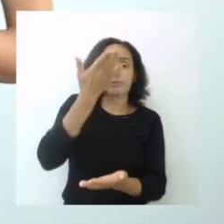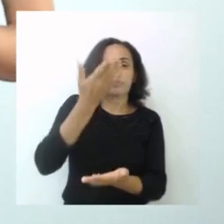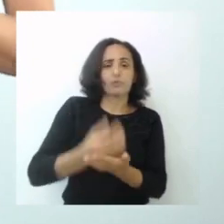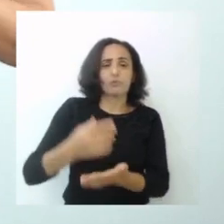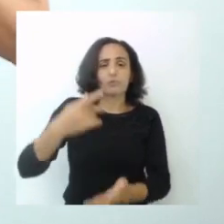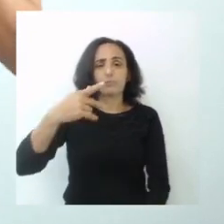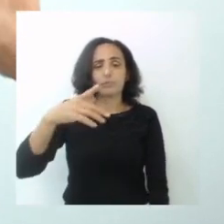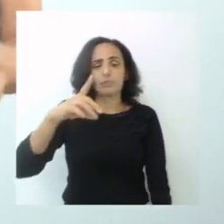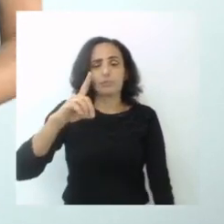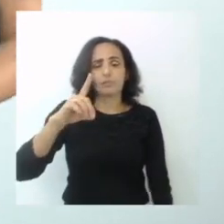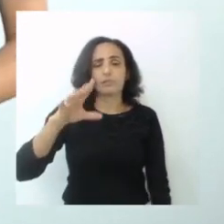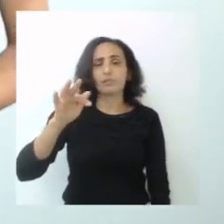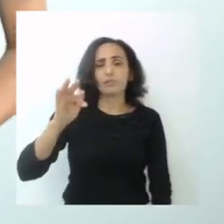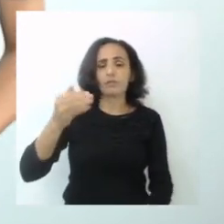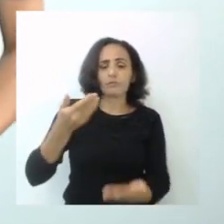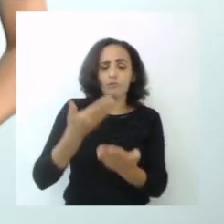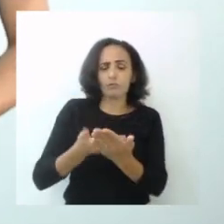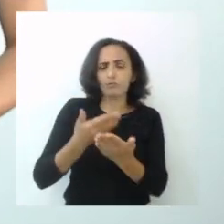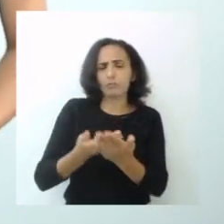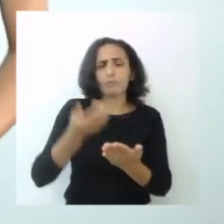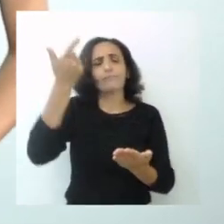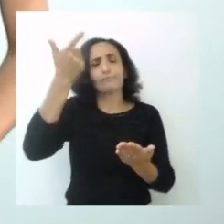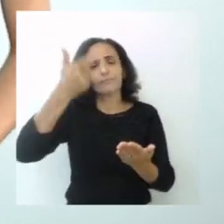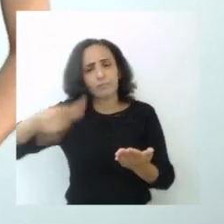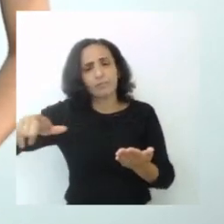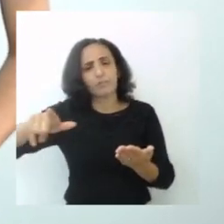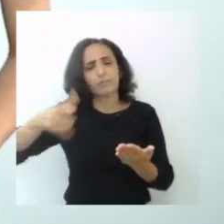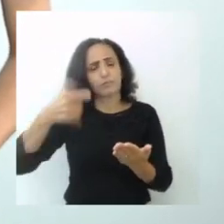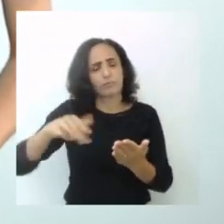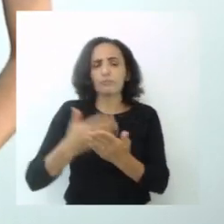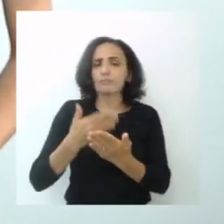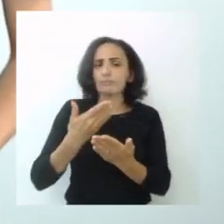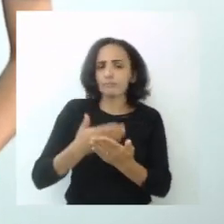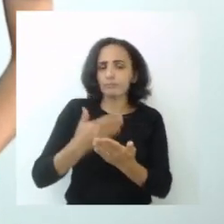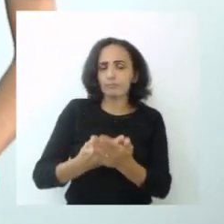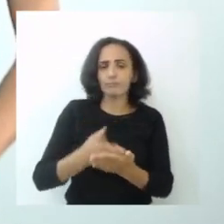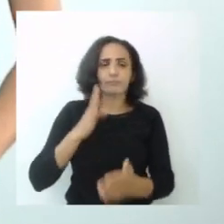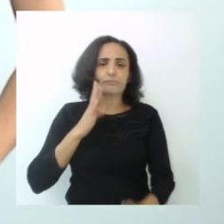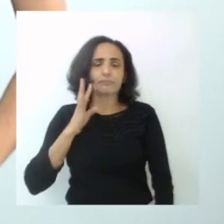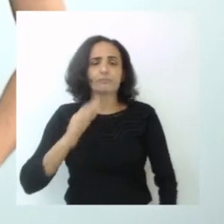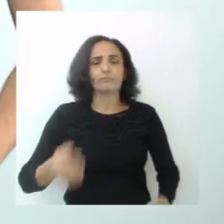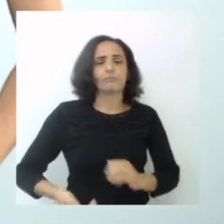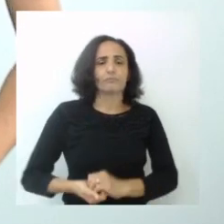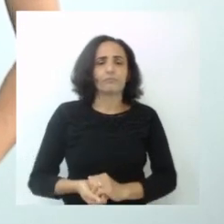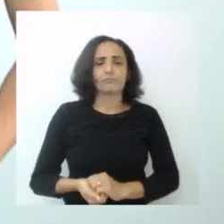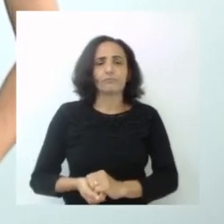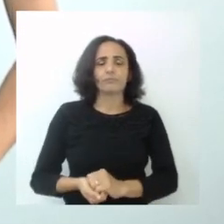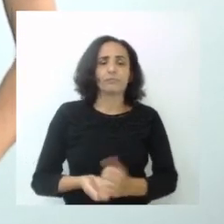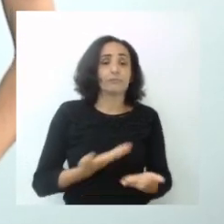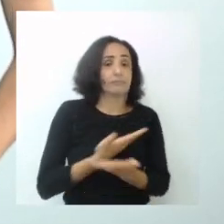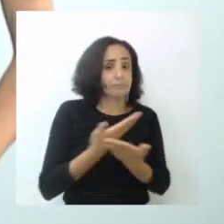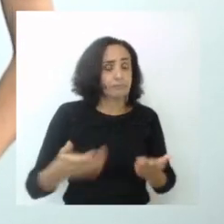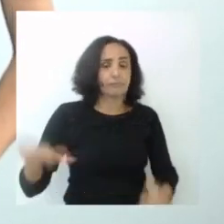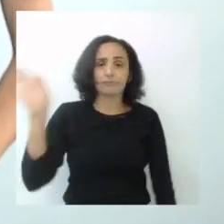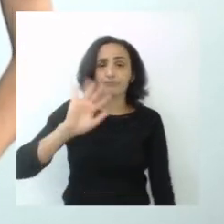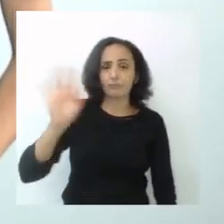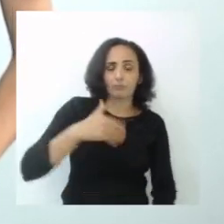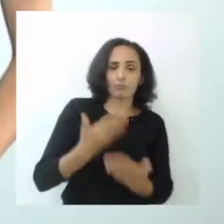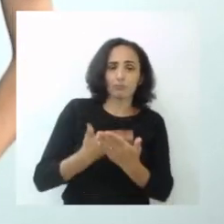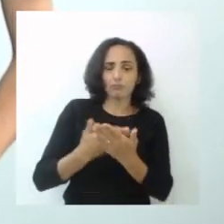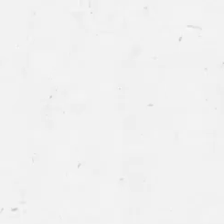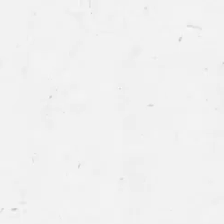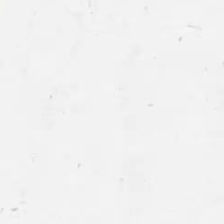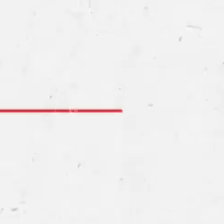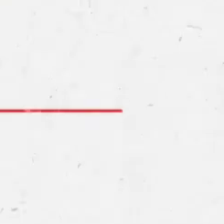fascículo e de fazer a revisão necessária depois dessa aula. Beleza? Então eu me despeço por aqui e até a próxima.